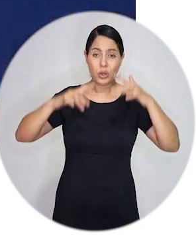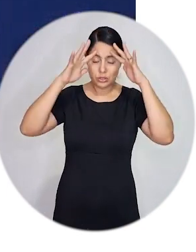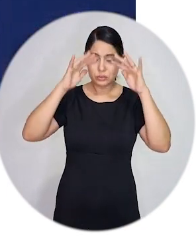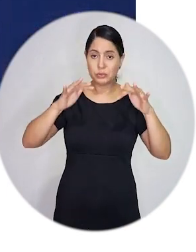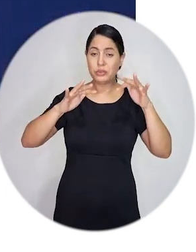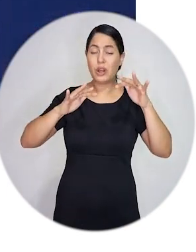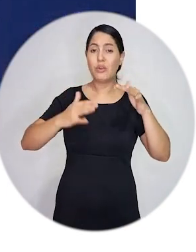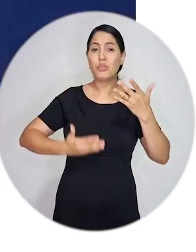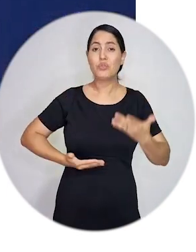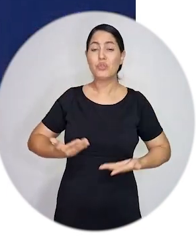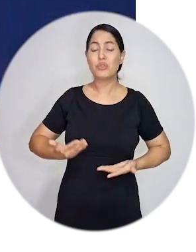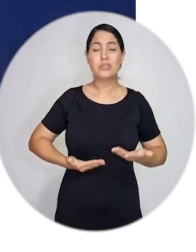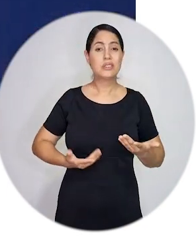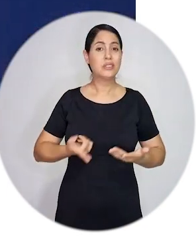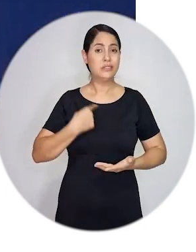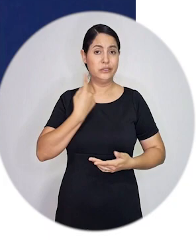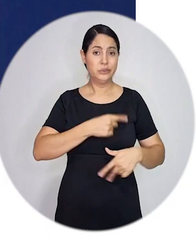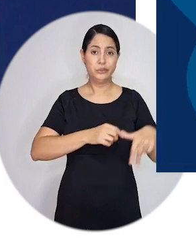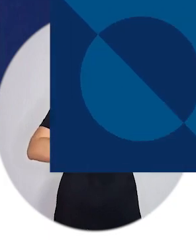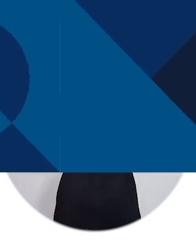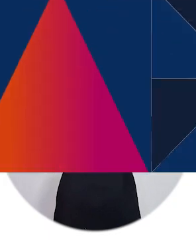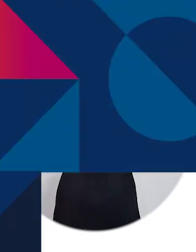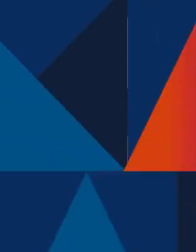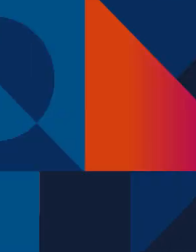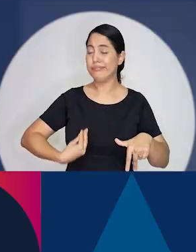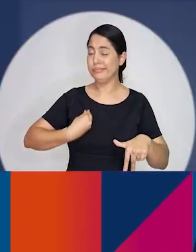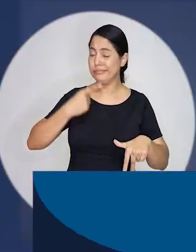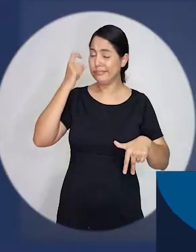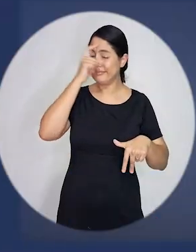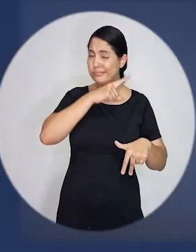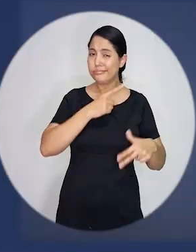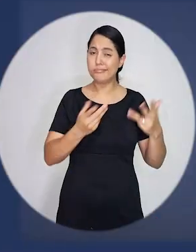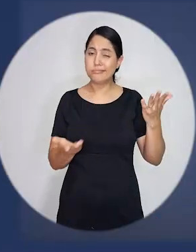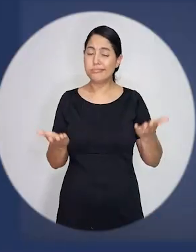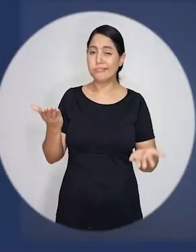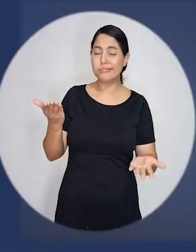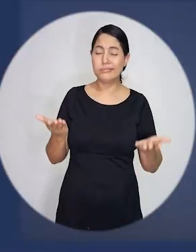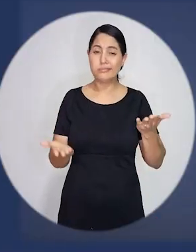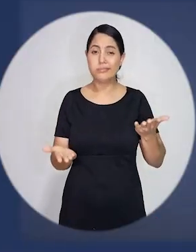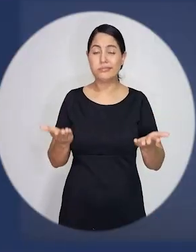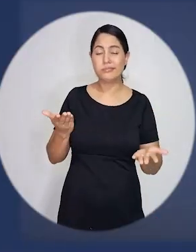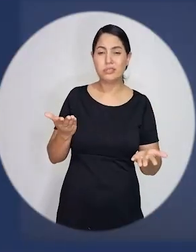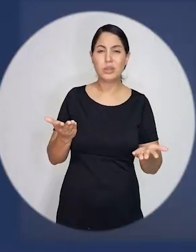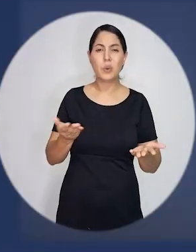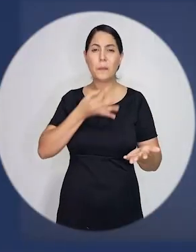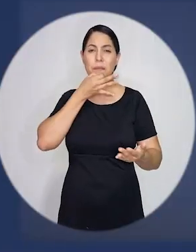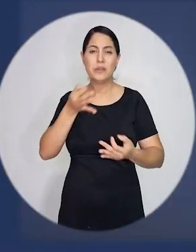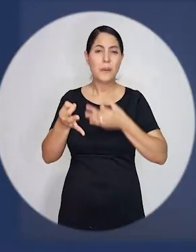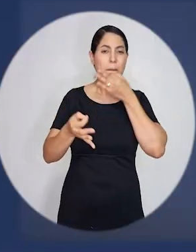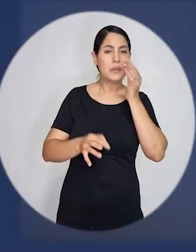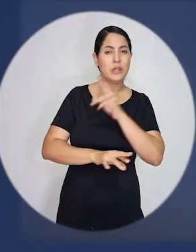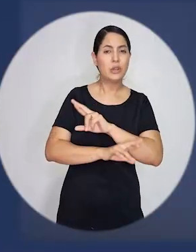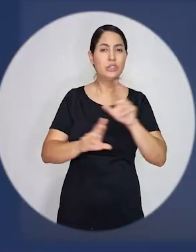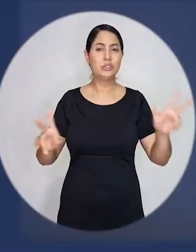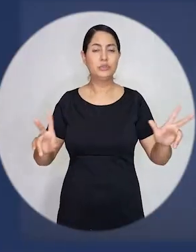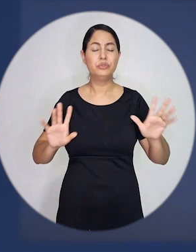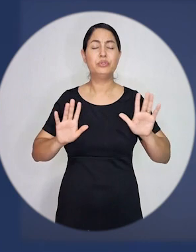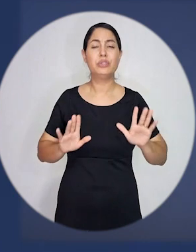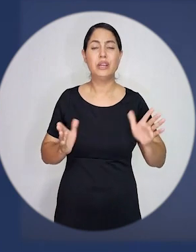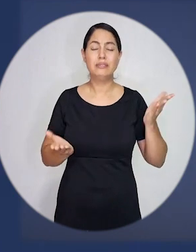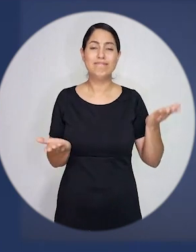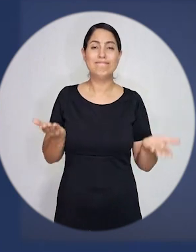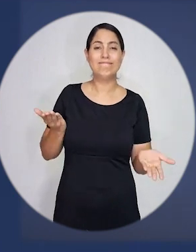mínima do tribunal. É uma vida difícil de equilíbrio entre posições diferentes